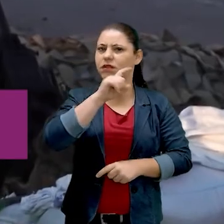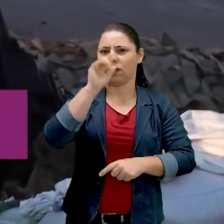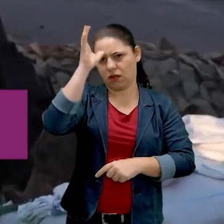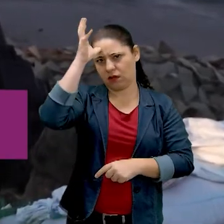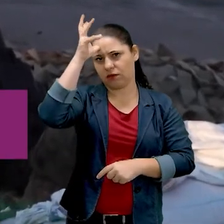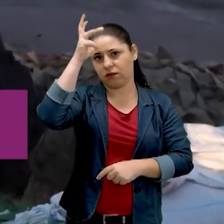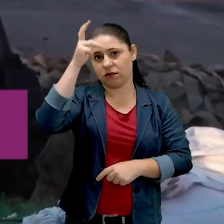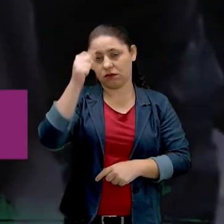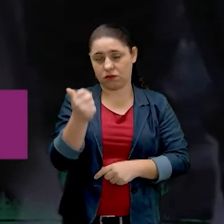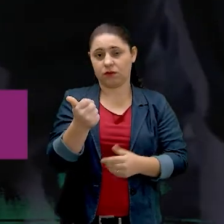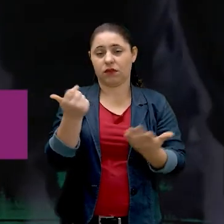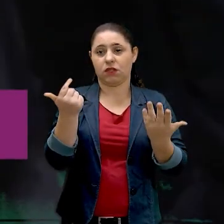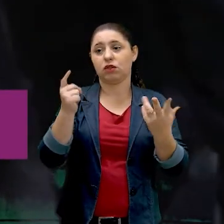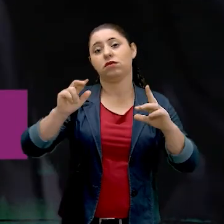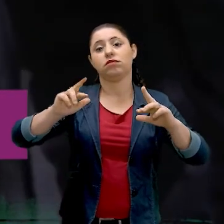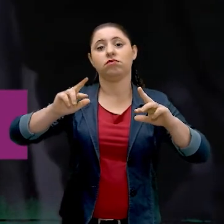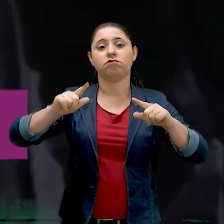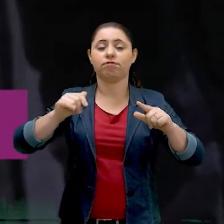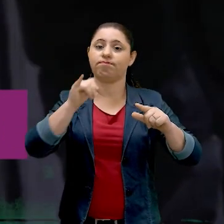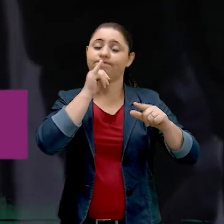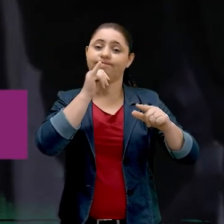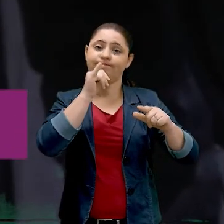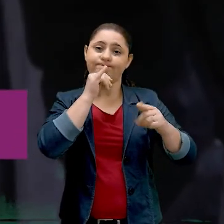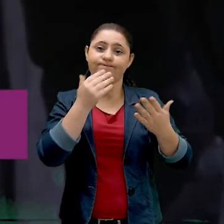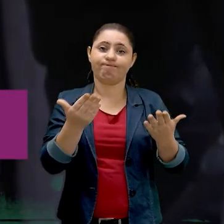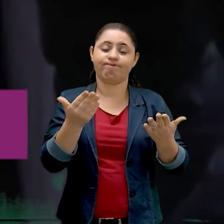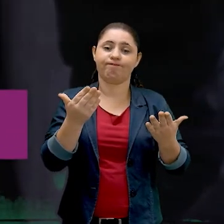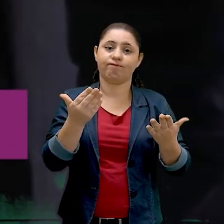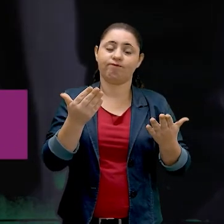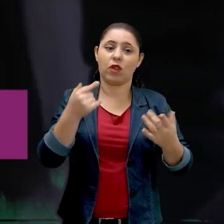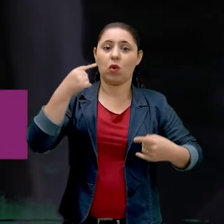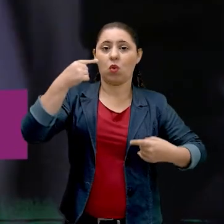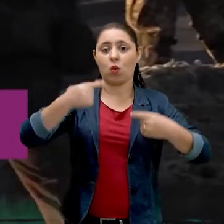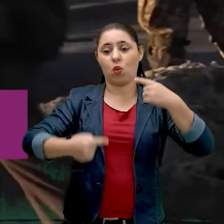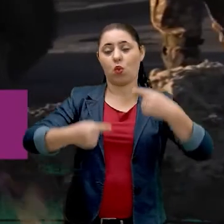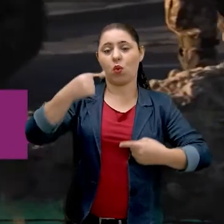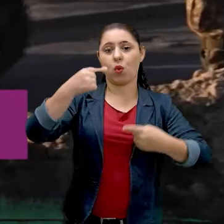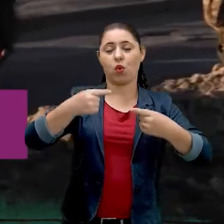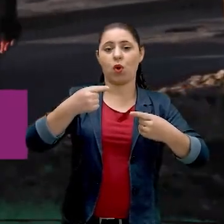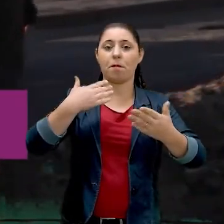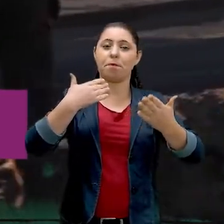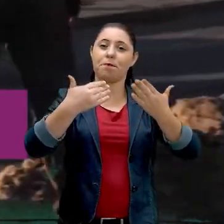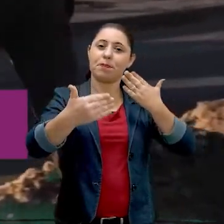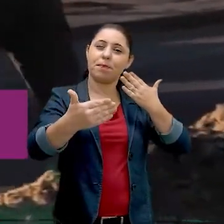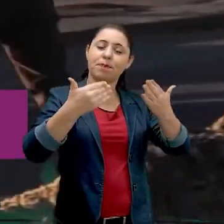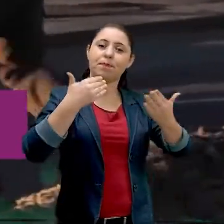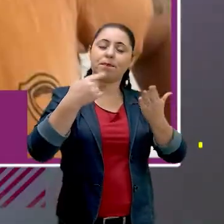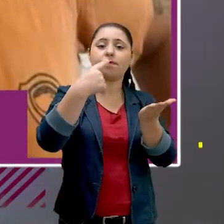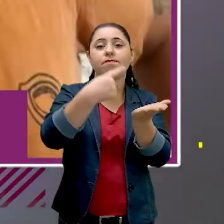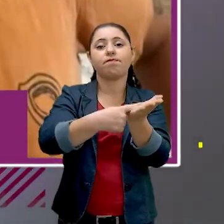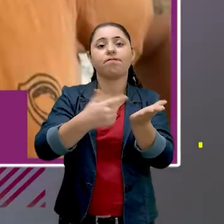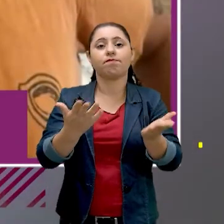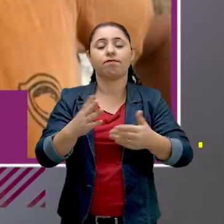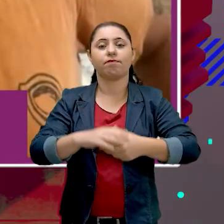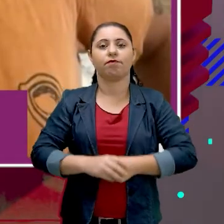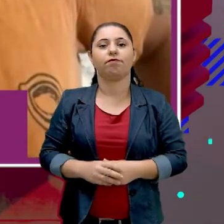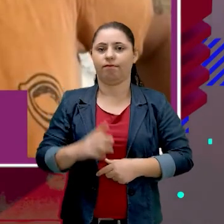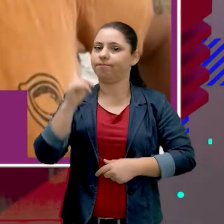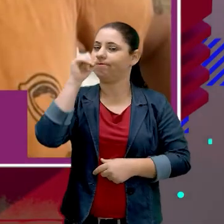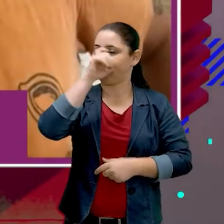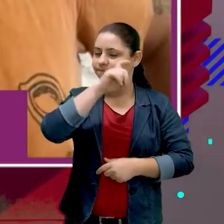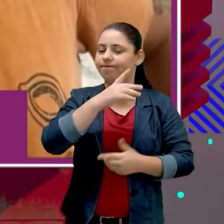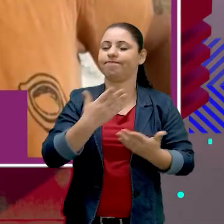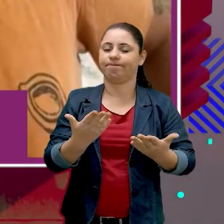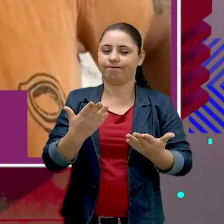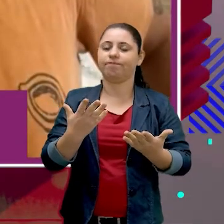para resolver isso de um jeito diferente, por exemplo, por meio da diplomacia, por meio de uma conversa.